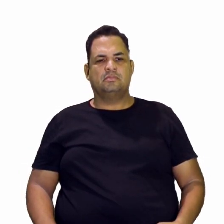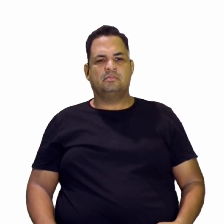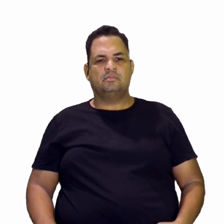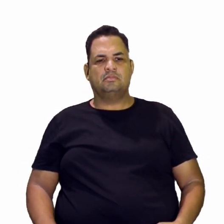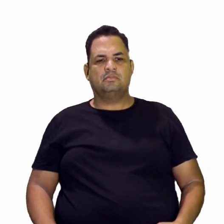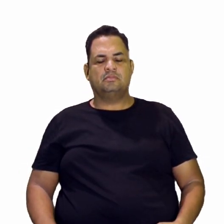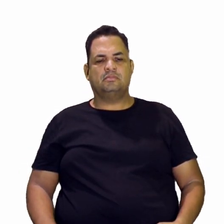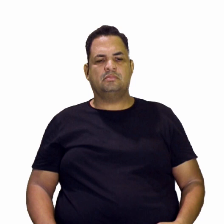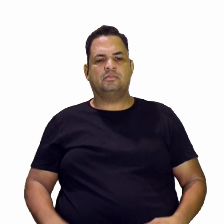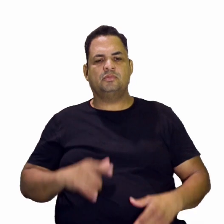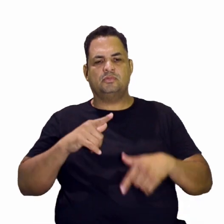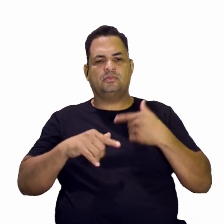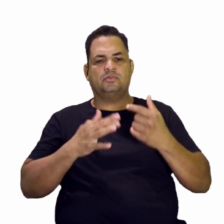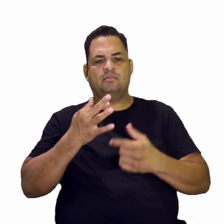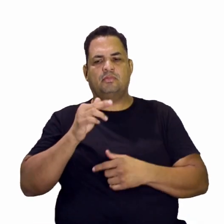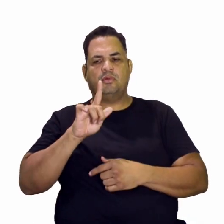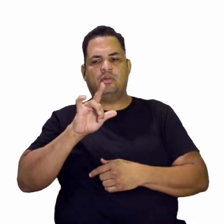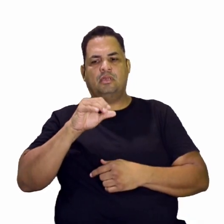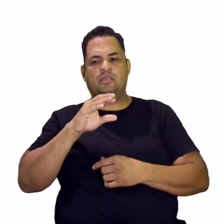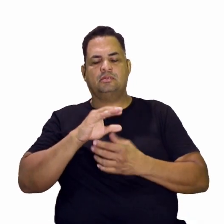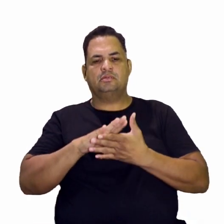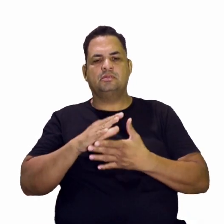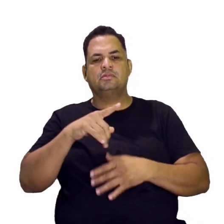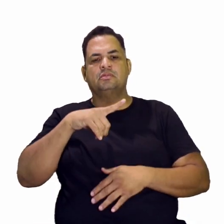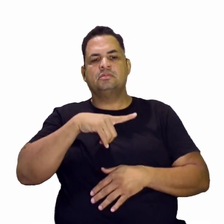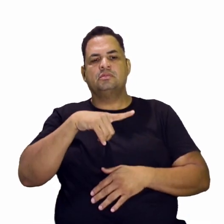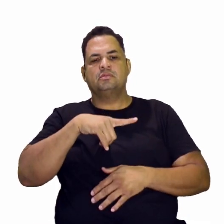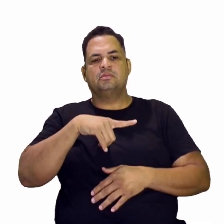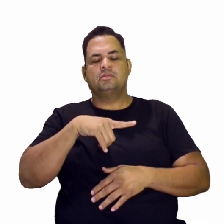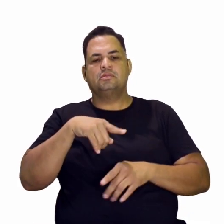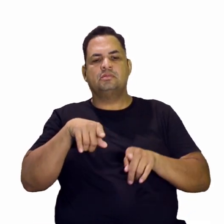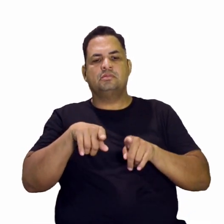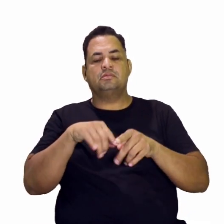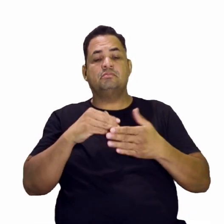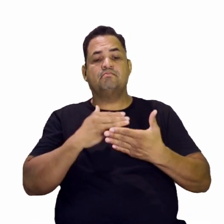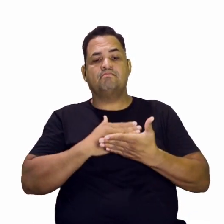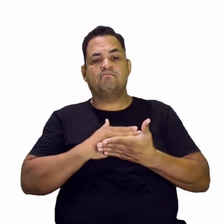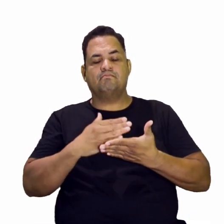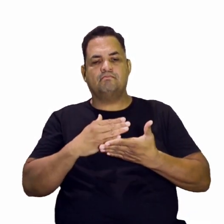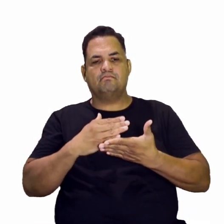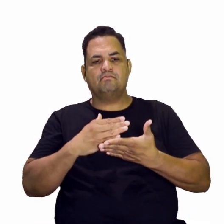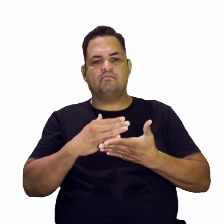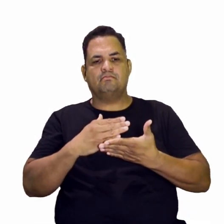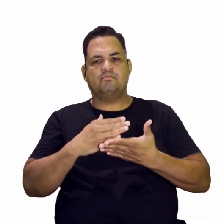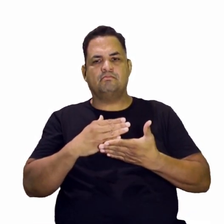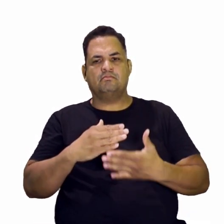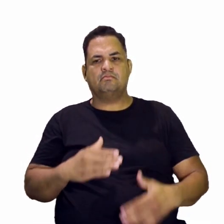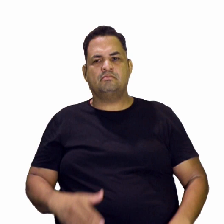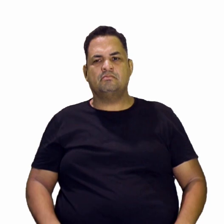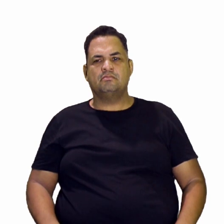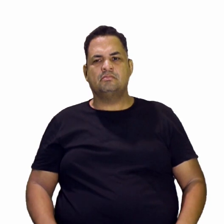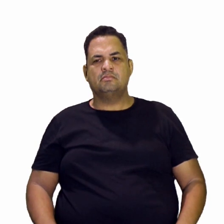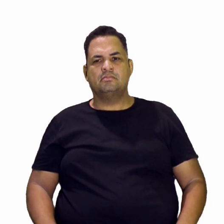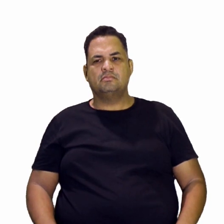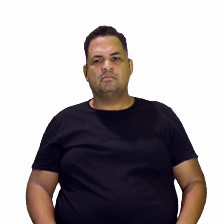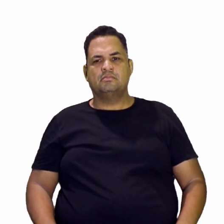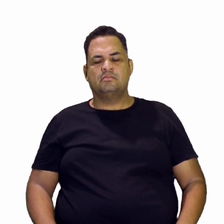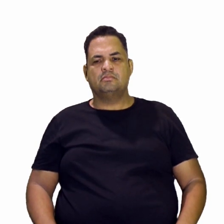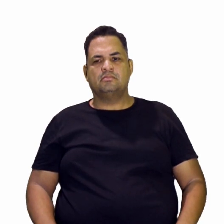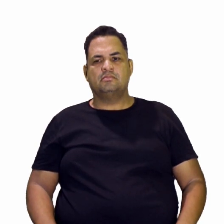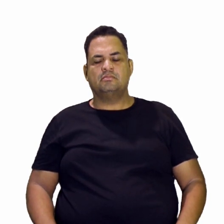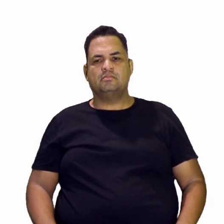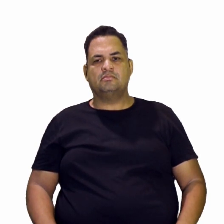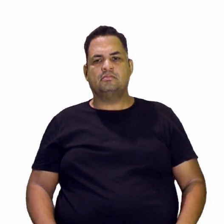Produzem pólen. O pólen vai estar presente a partir daqui, ó,